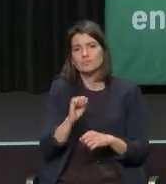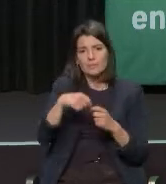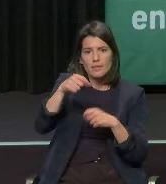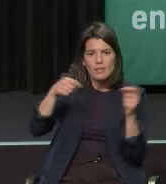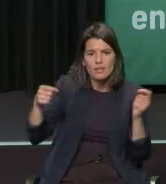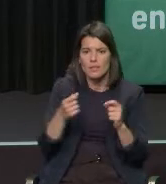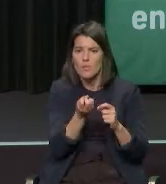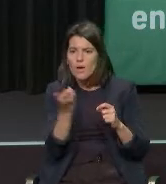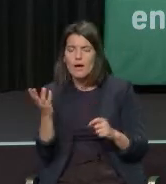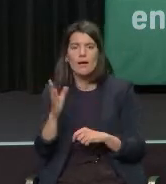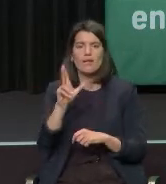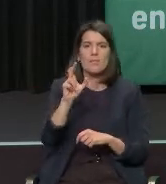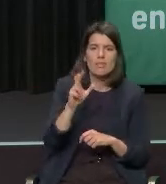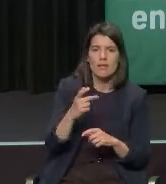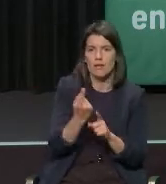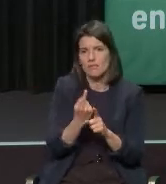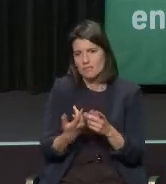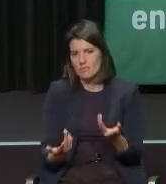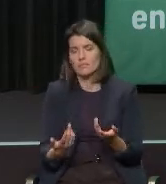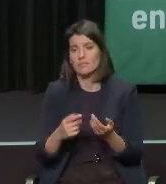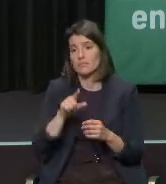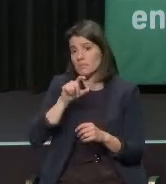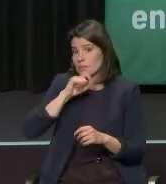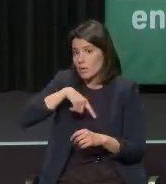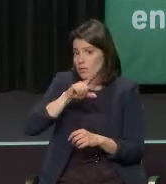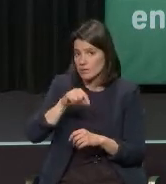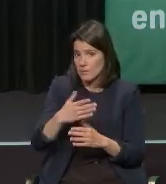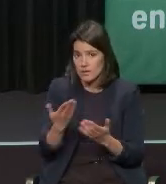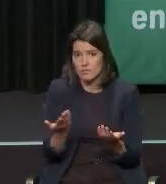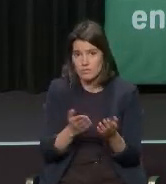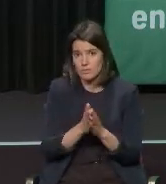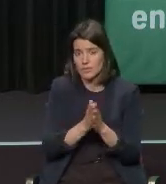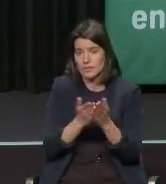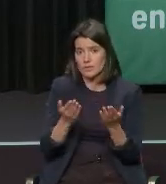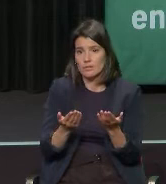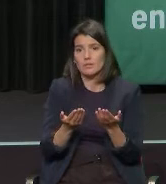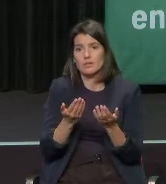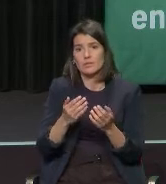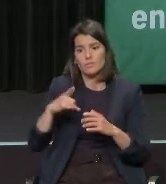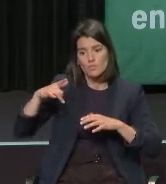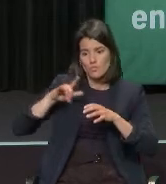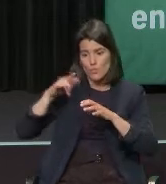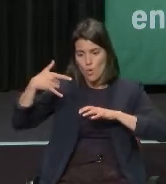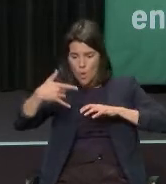ao nível dos volumes de madeira e por aí fora, que também poderão claramente beneficiar da utilização das imagens de